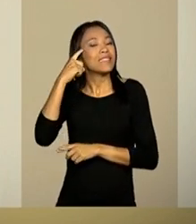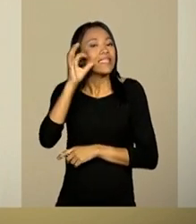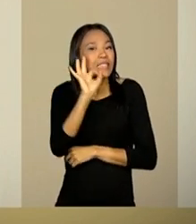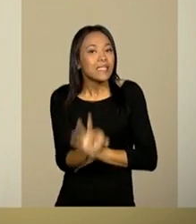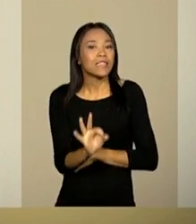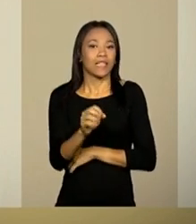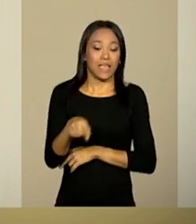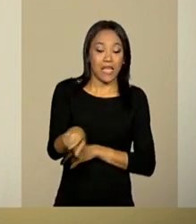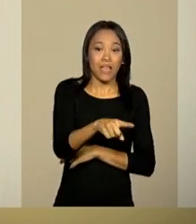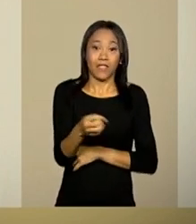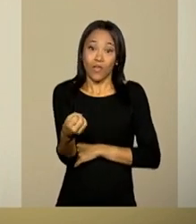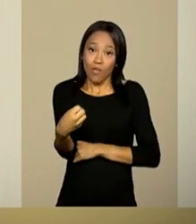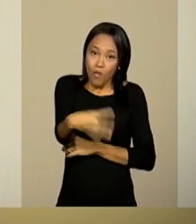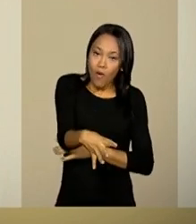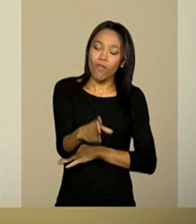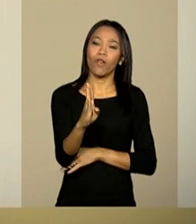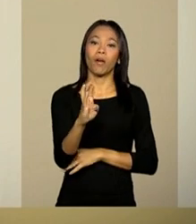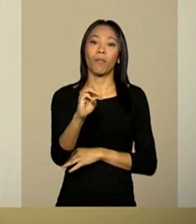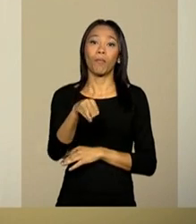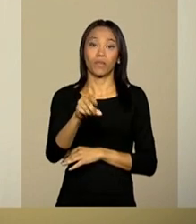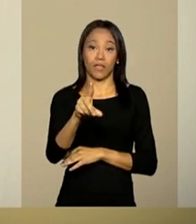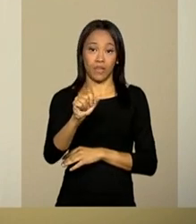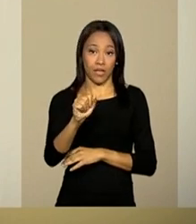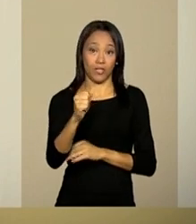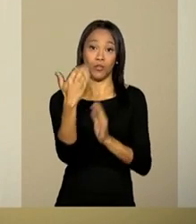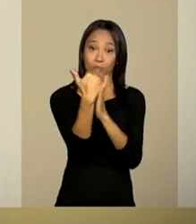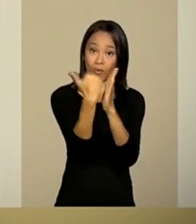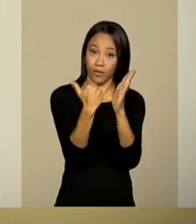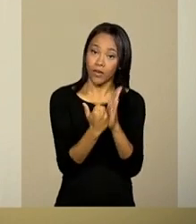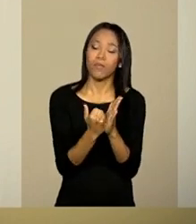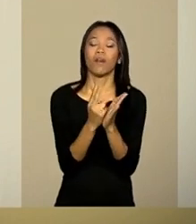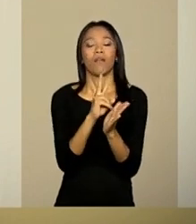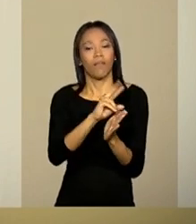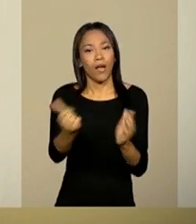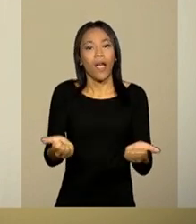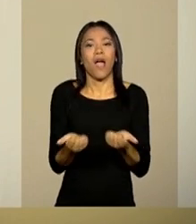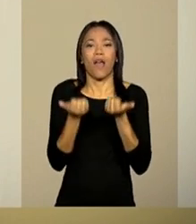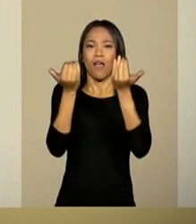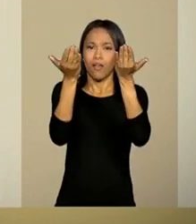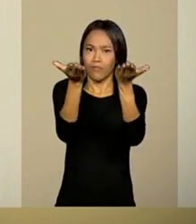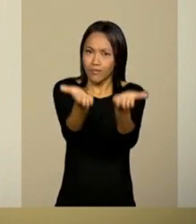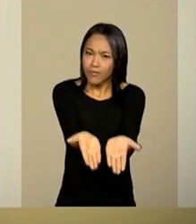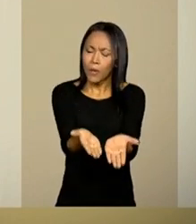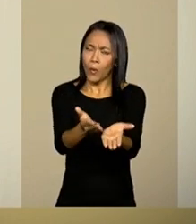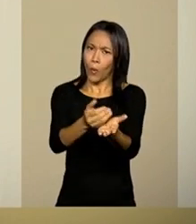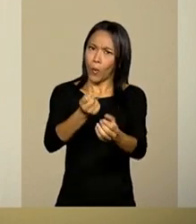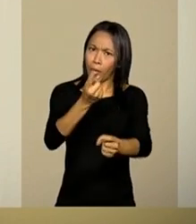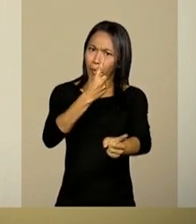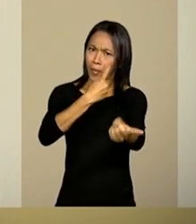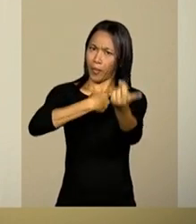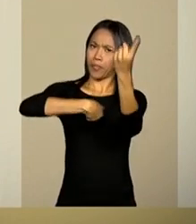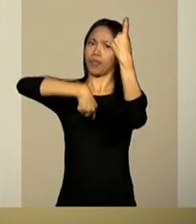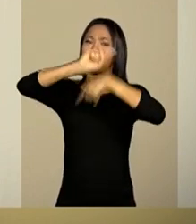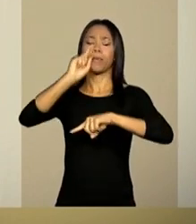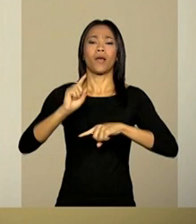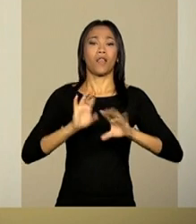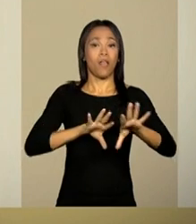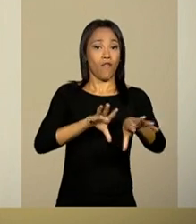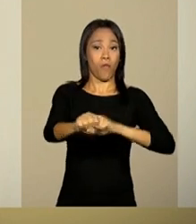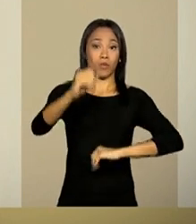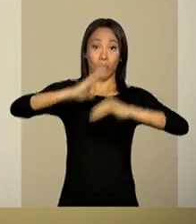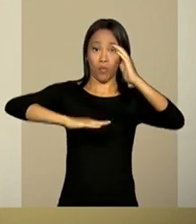modalidade de bolsa do ciência sem fronteiras vai ajudar a dar um salto na formação profissional e